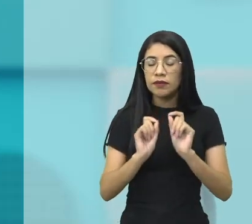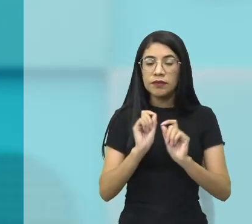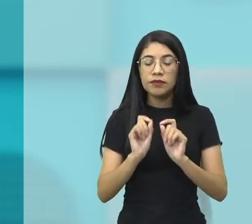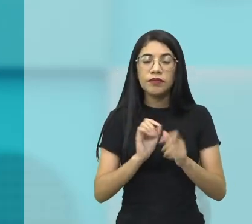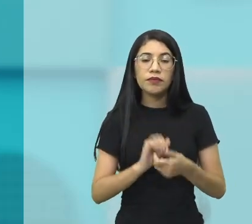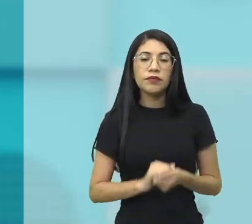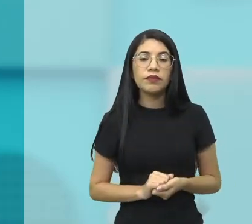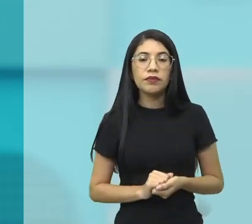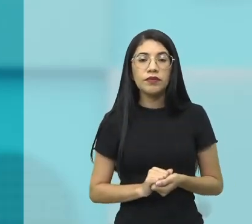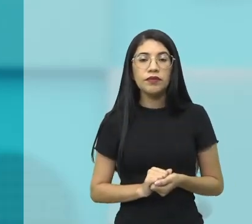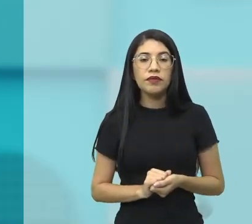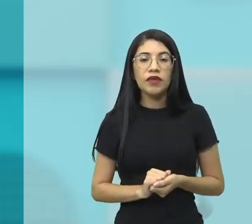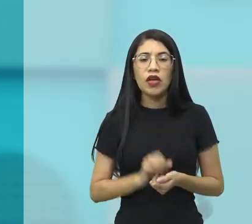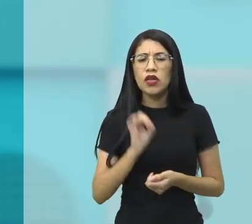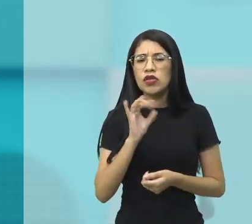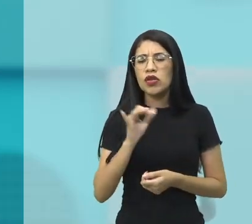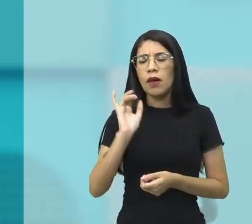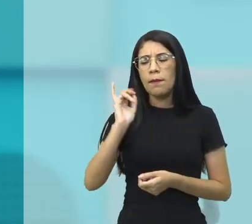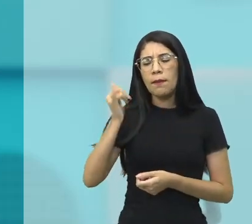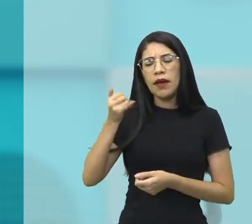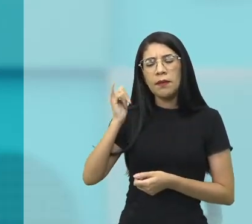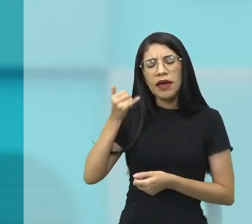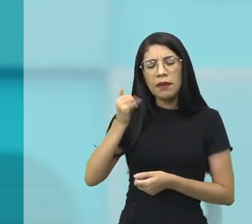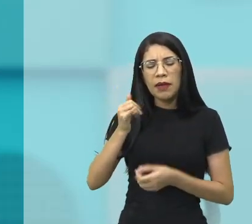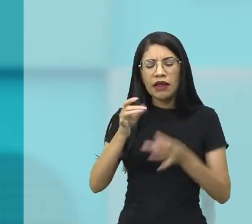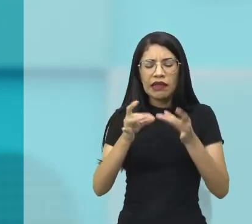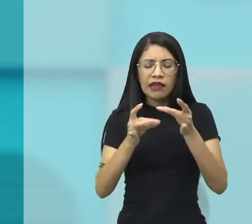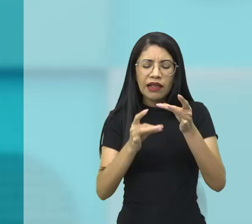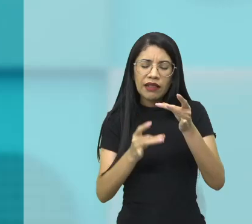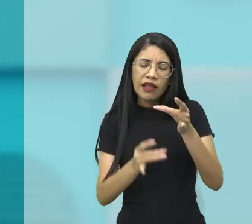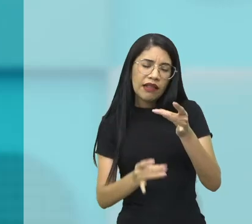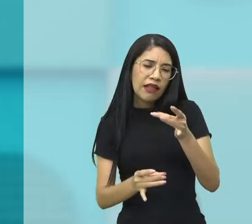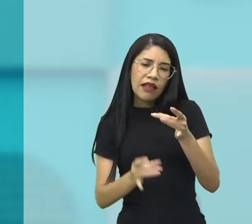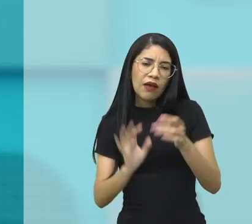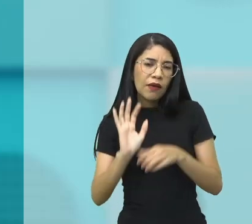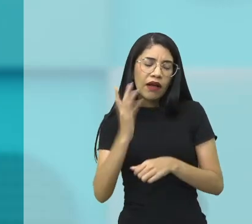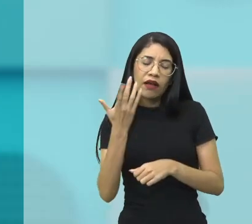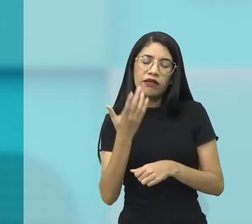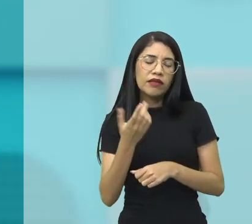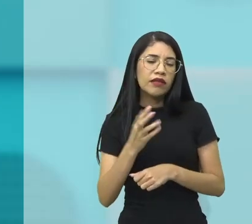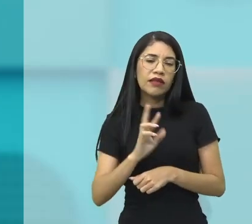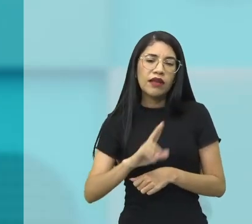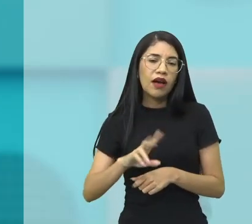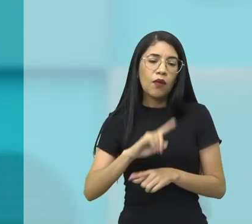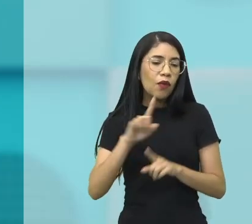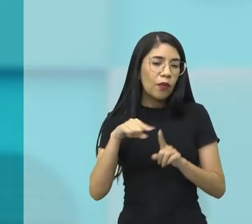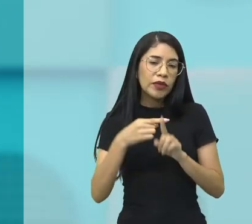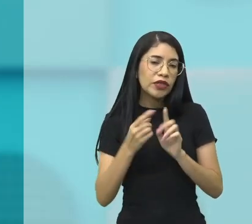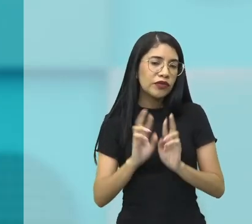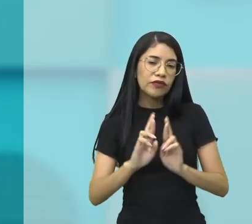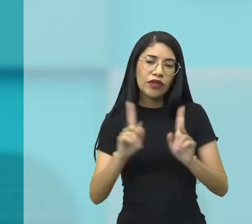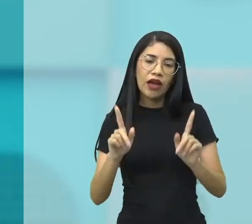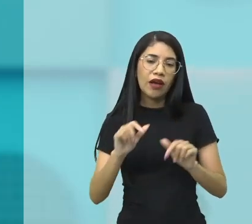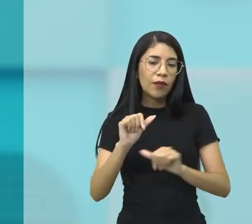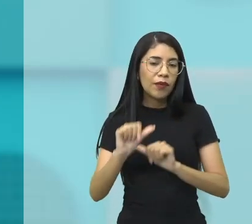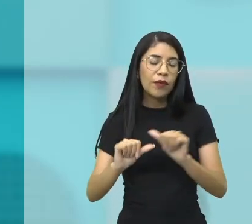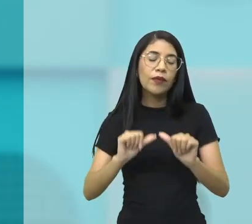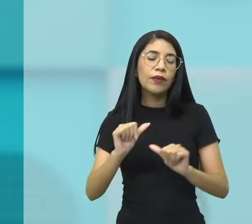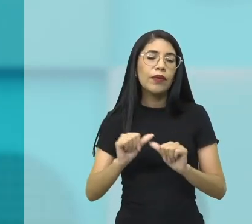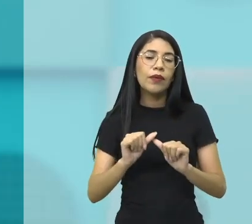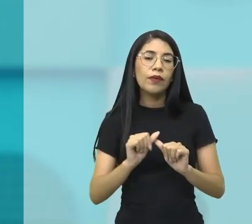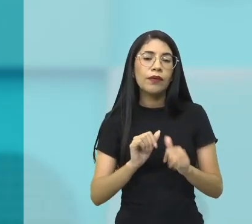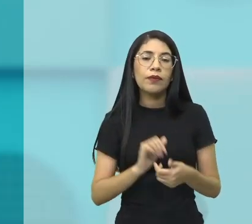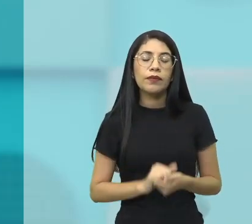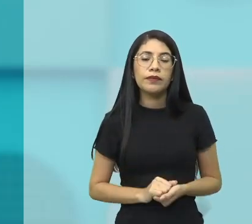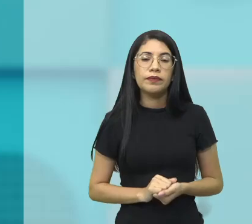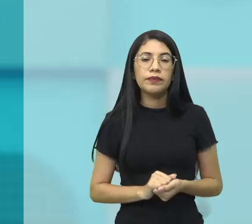dissertativo argumentativo, só narrar. Chegar lá e começar a narrar. Pronto, eu já fugi ali do objetivo do meu gênero textual, do